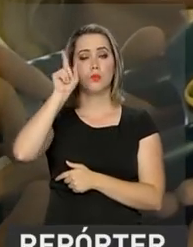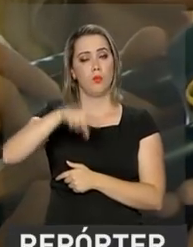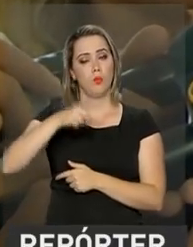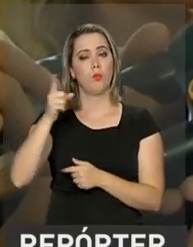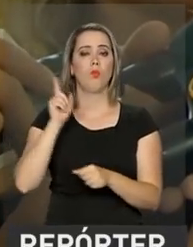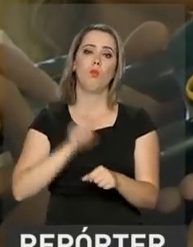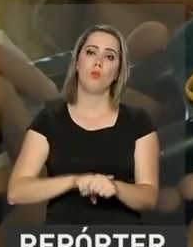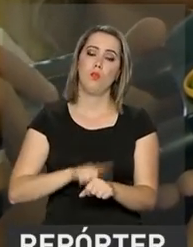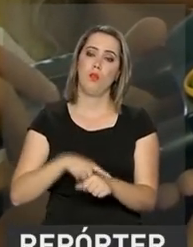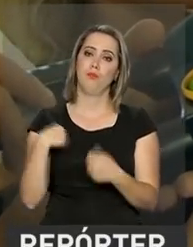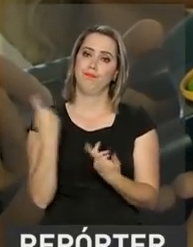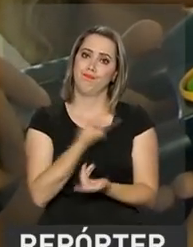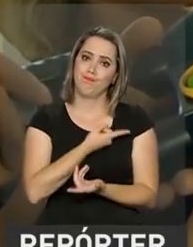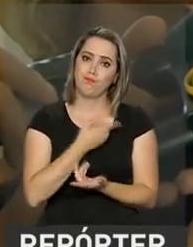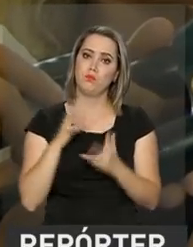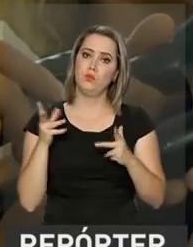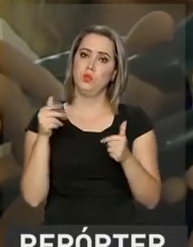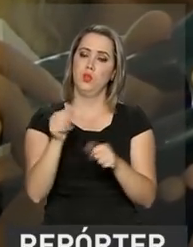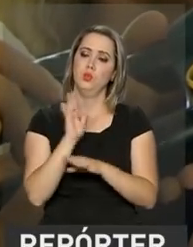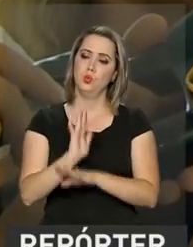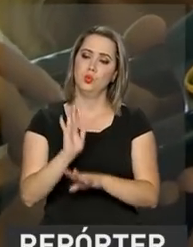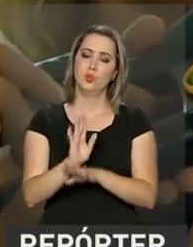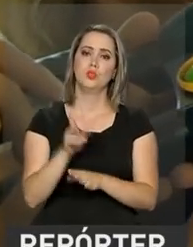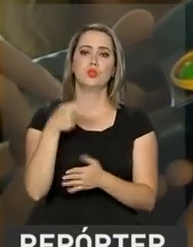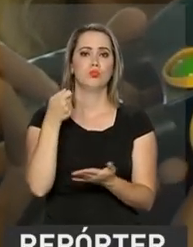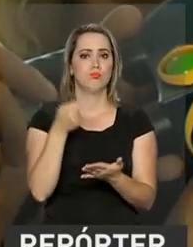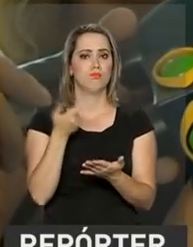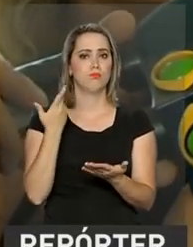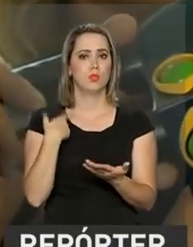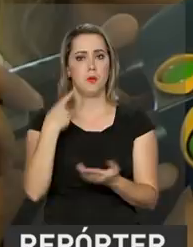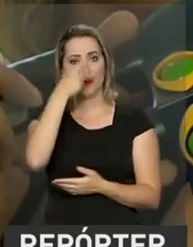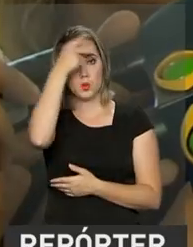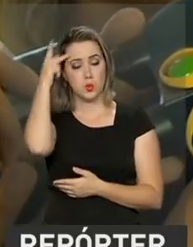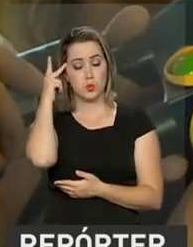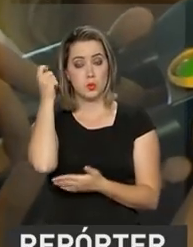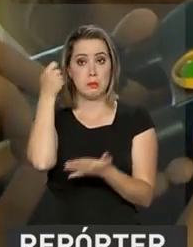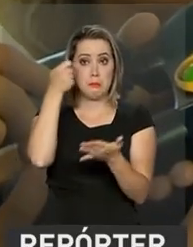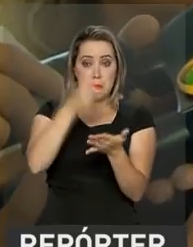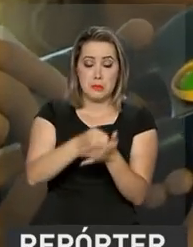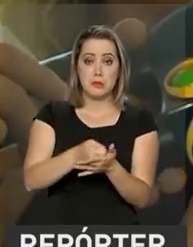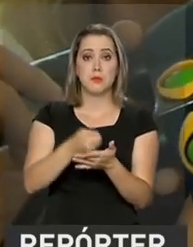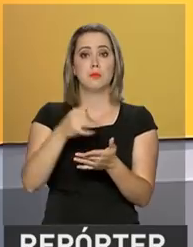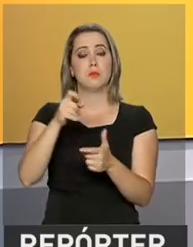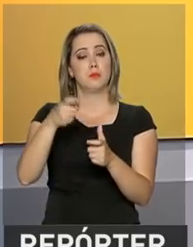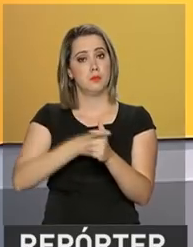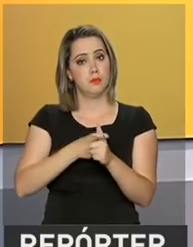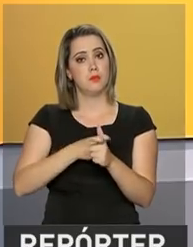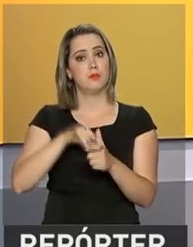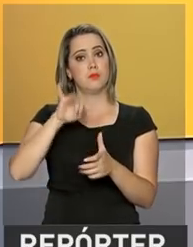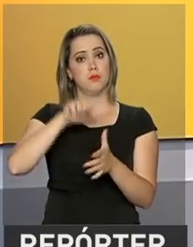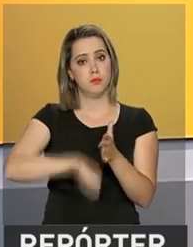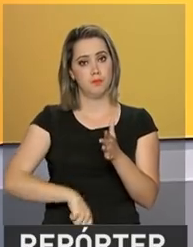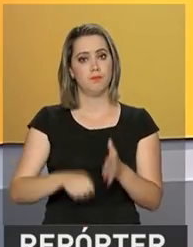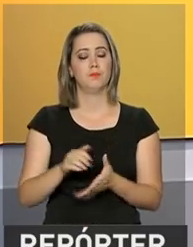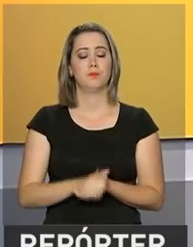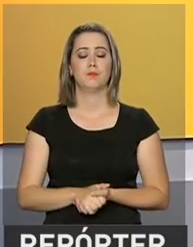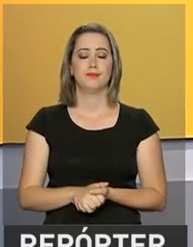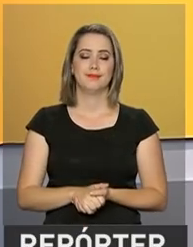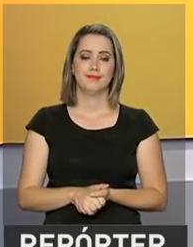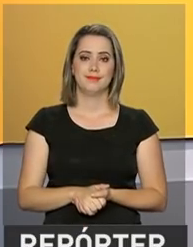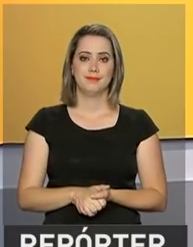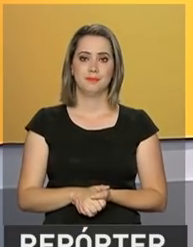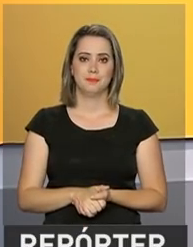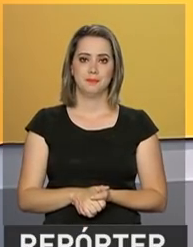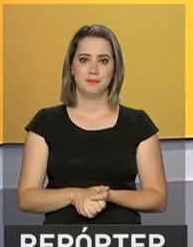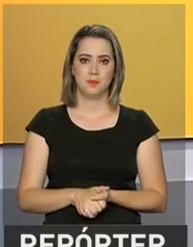de que todos contribuam inclusive aqueles que devem costa do marfim e voltando a falar sobre a